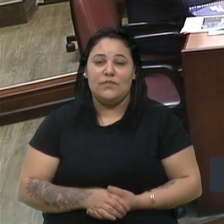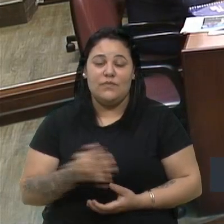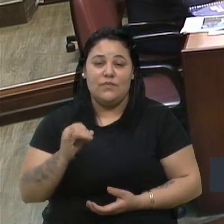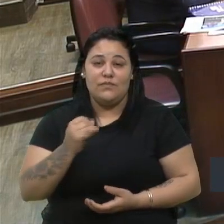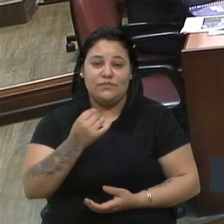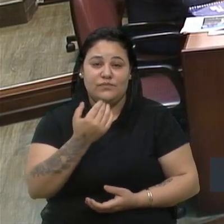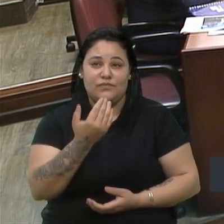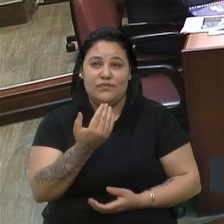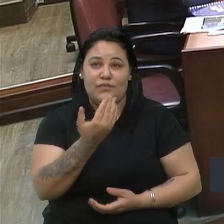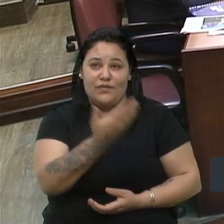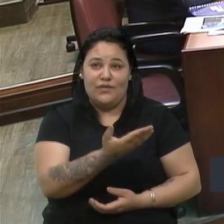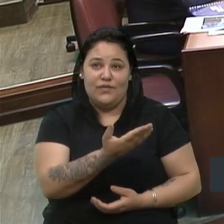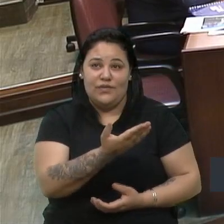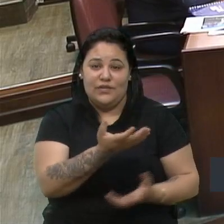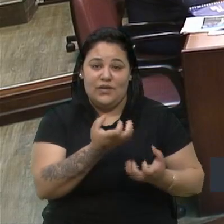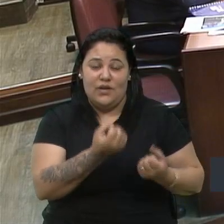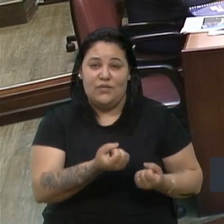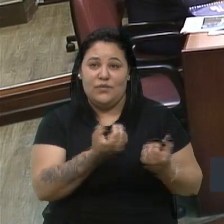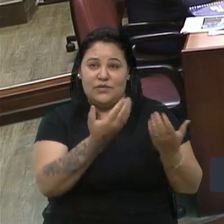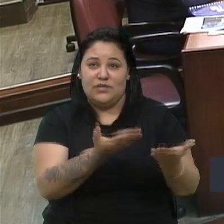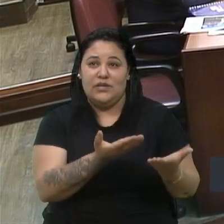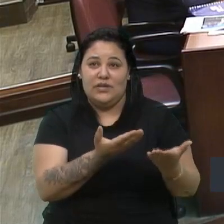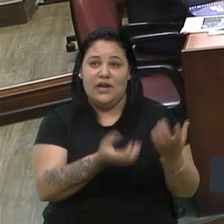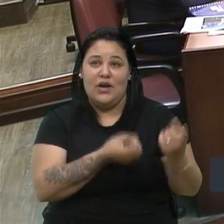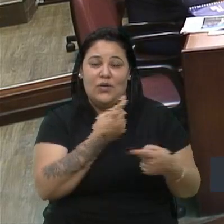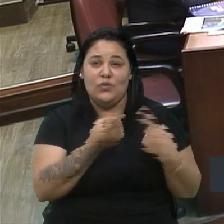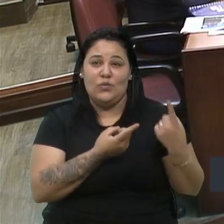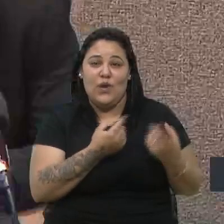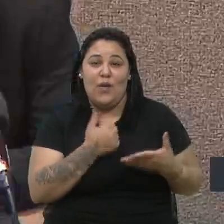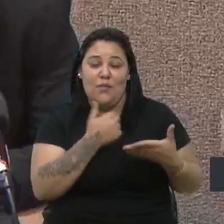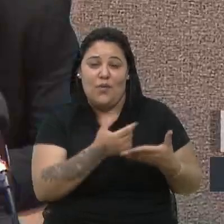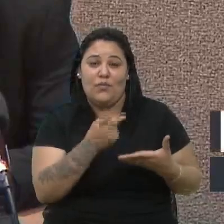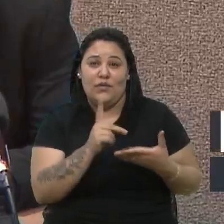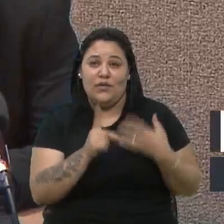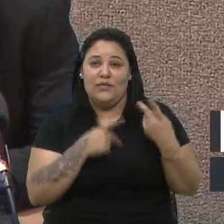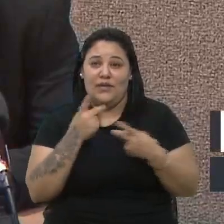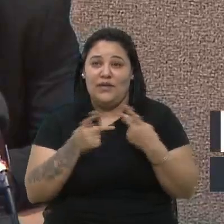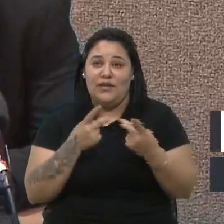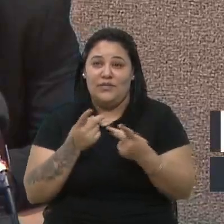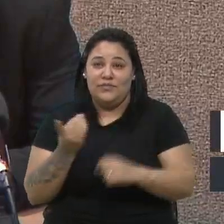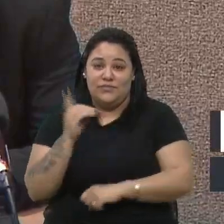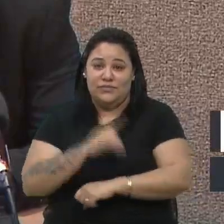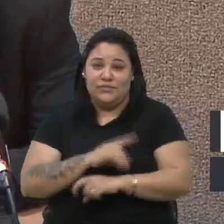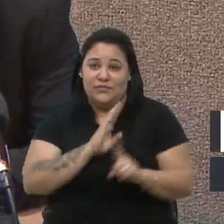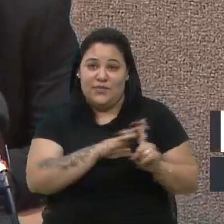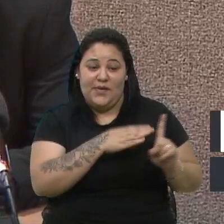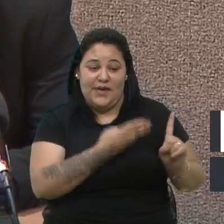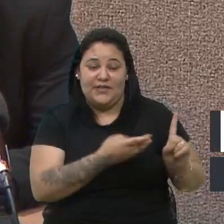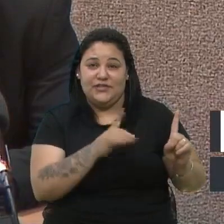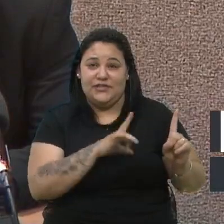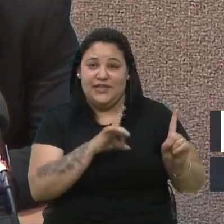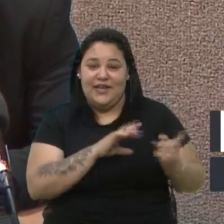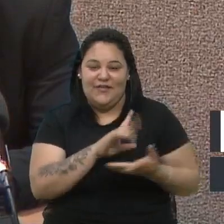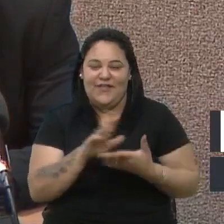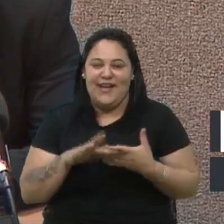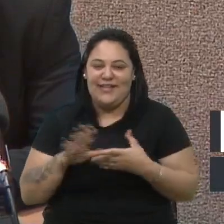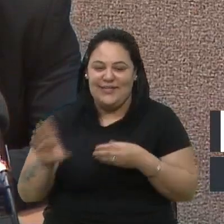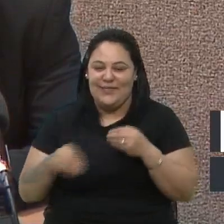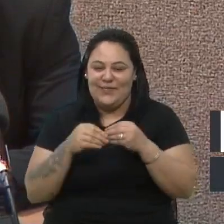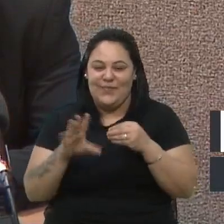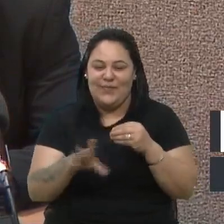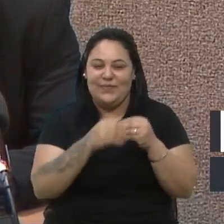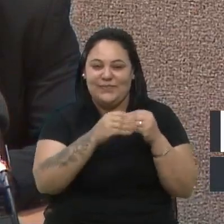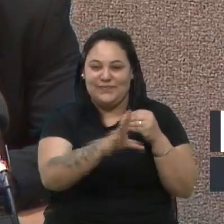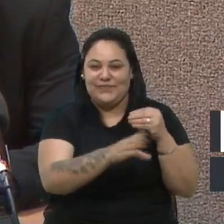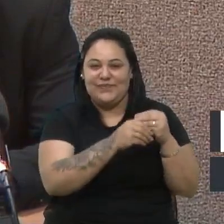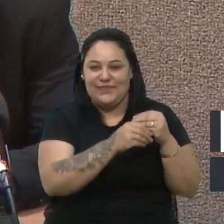alguns subsídios para o senhor, por seu discurso, inclusive, né? No dia da homenagem. Nós temos vários subsídios em relação